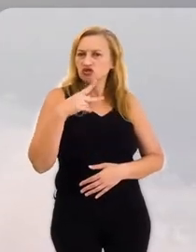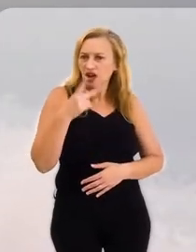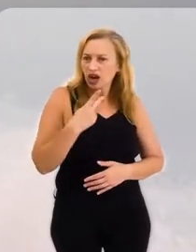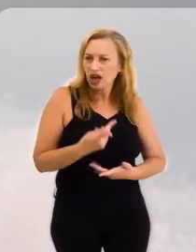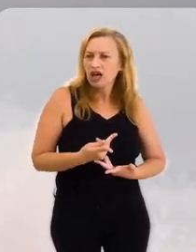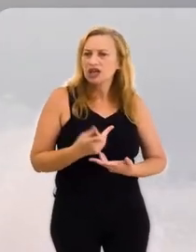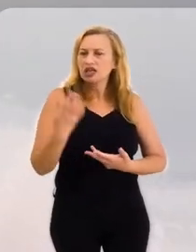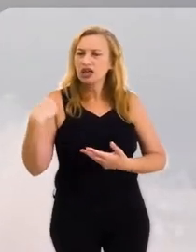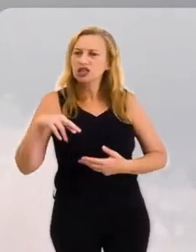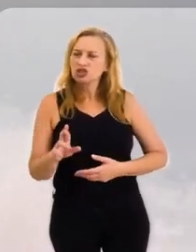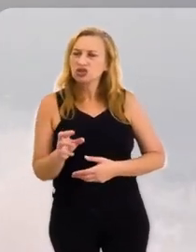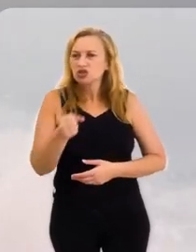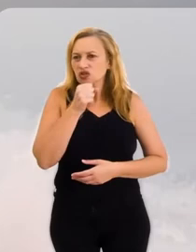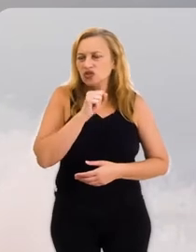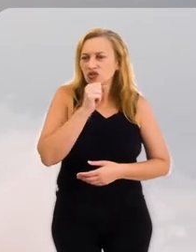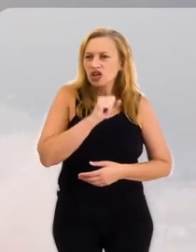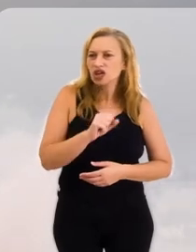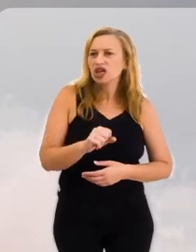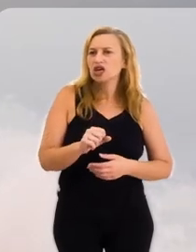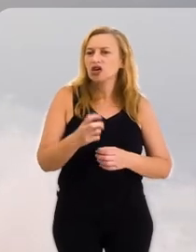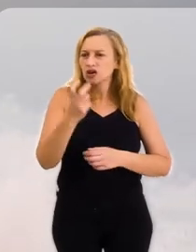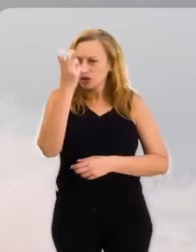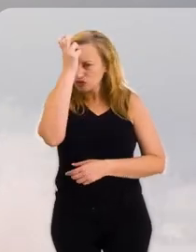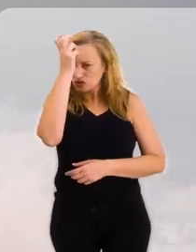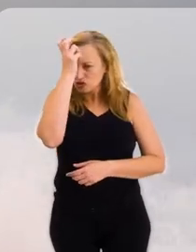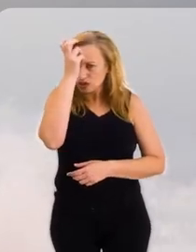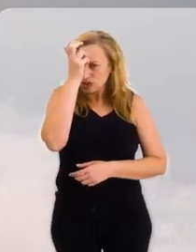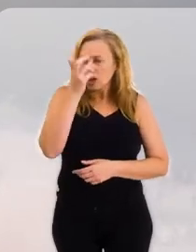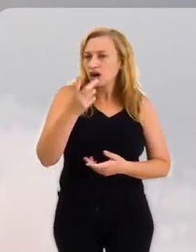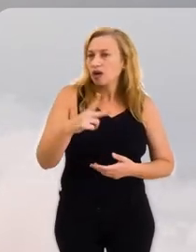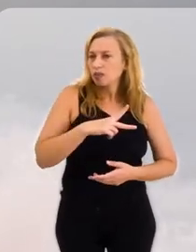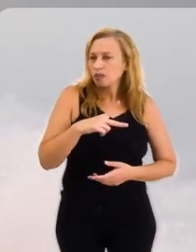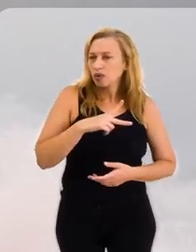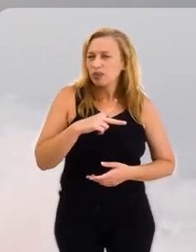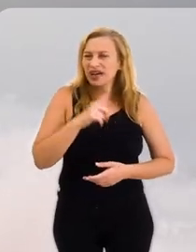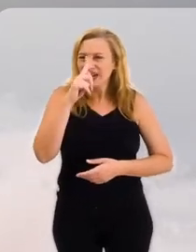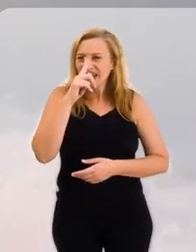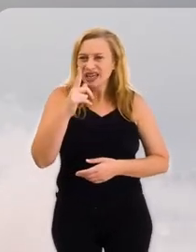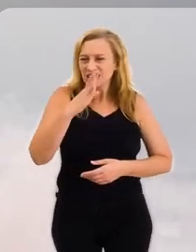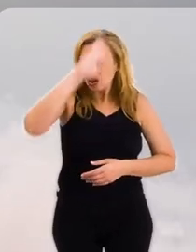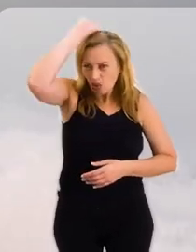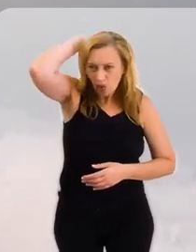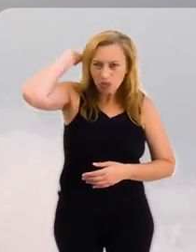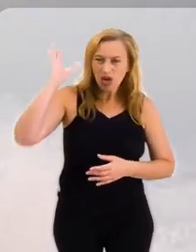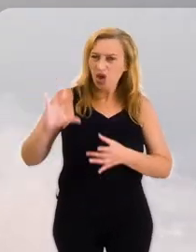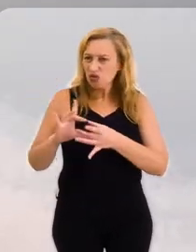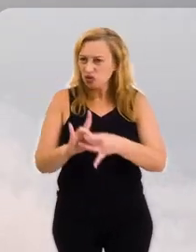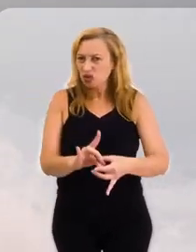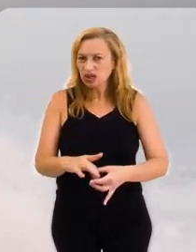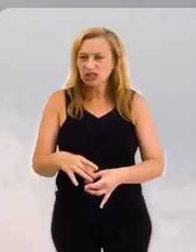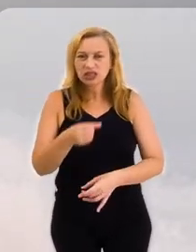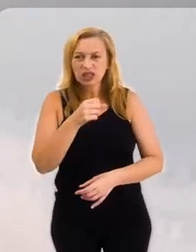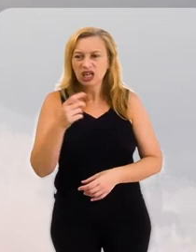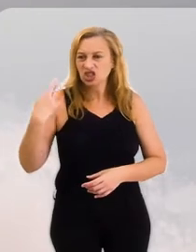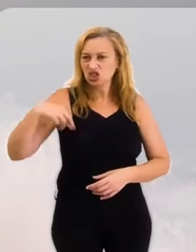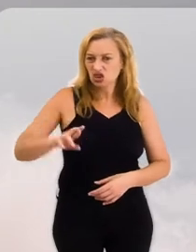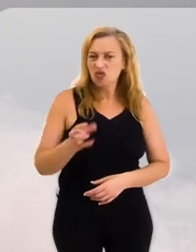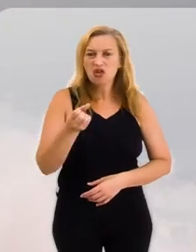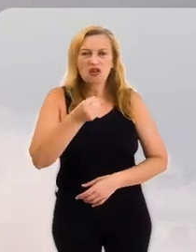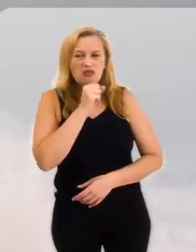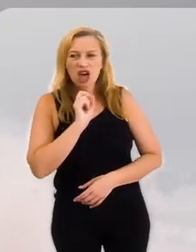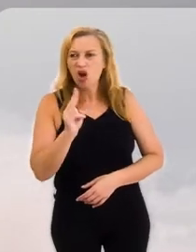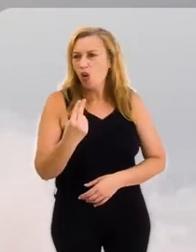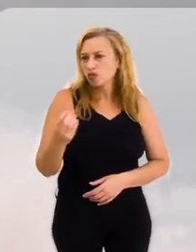gosto muito de falar de edições antigas com o Egito como a própria Grécia e Roma não tô vinculado à religião né antigas de imóveis